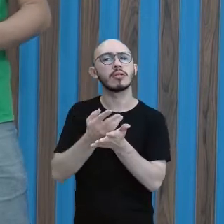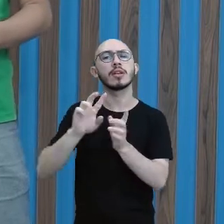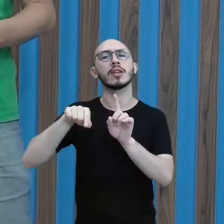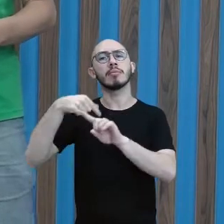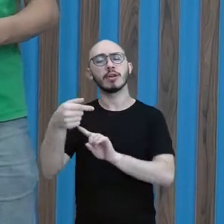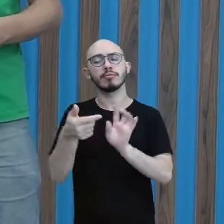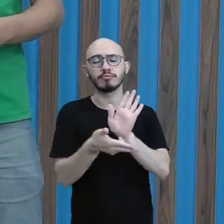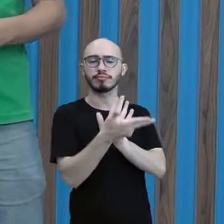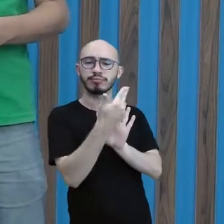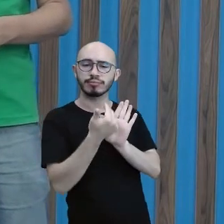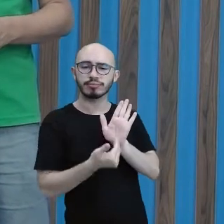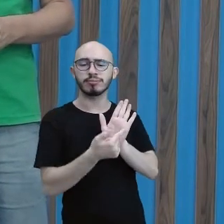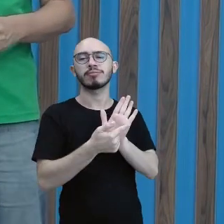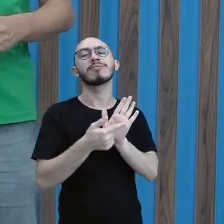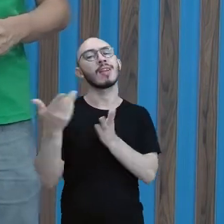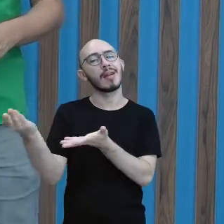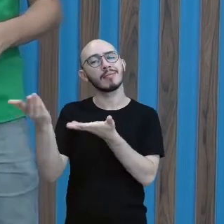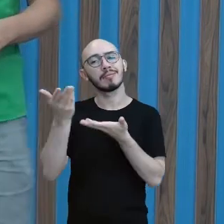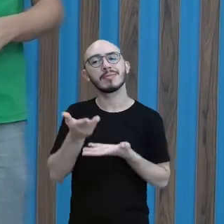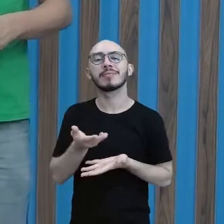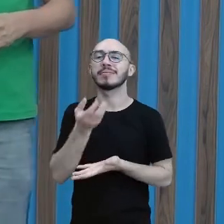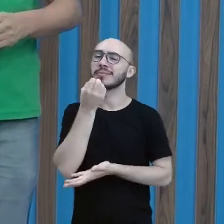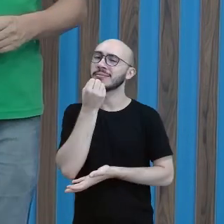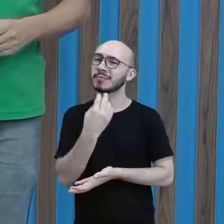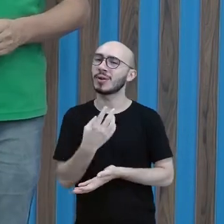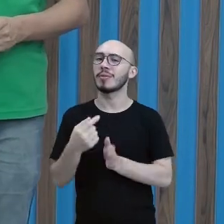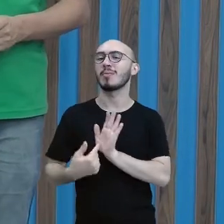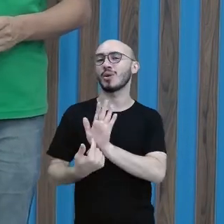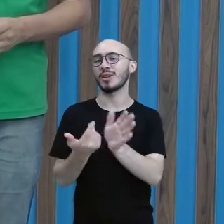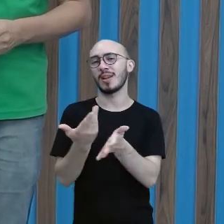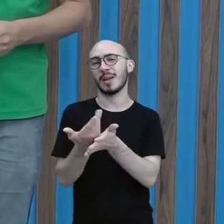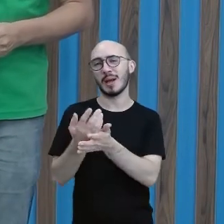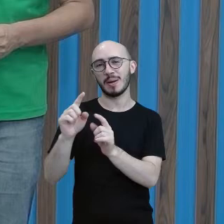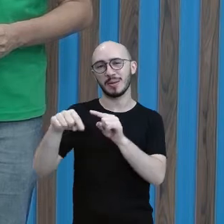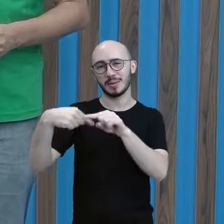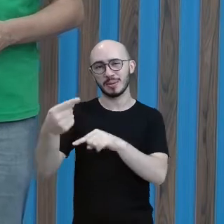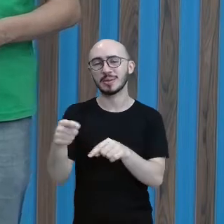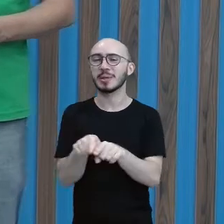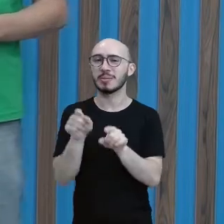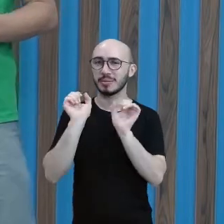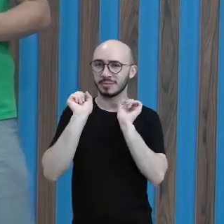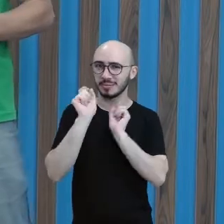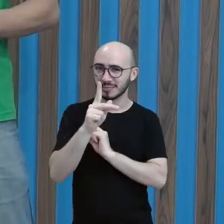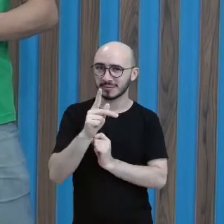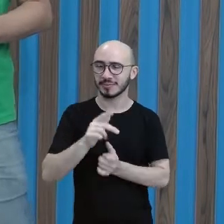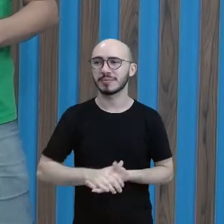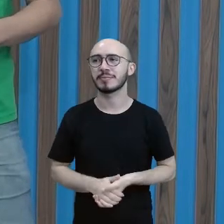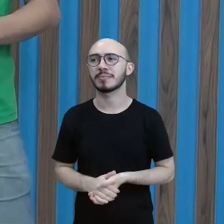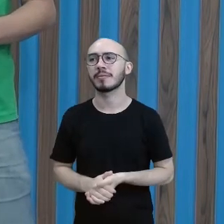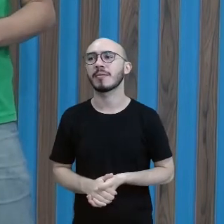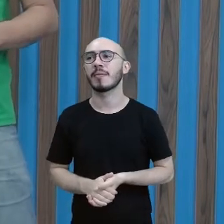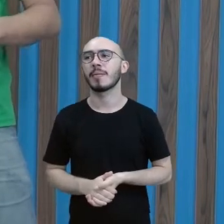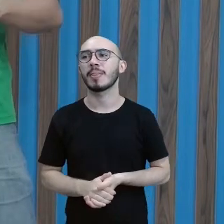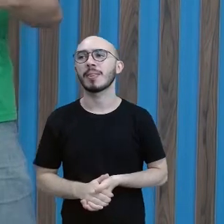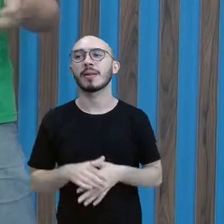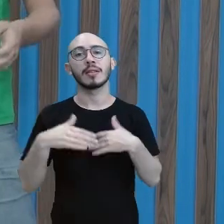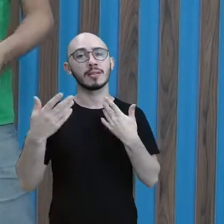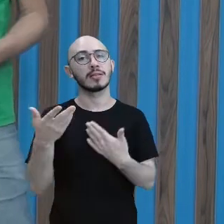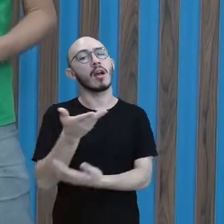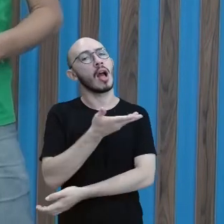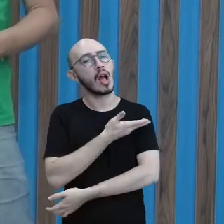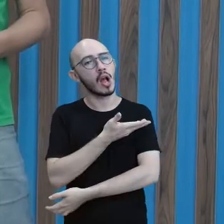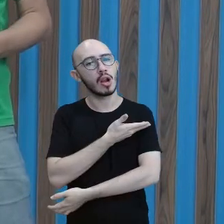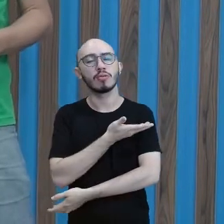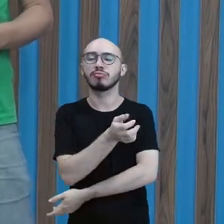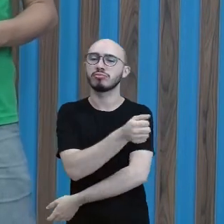isso no desenho. Vai ser muito bem-vindo, né, para ser exibido aqui nas nossas próximas aulas. Beleza? Então, é isso, Marcélia. E os demais colegas